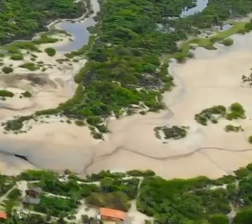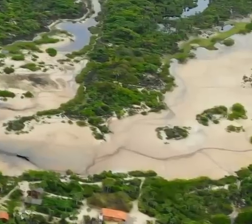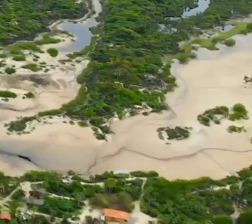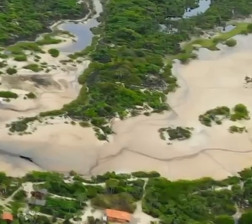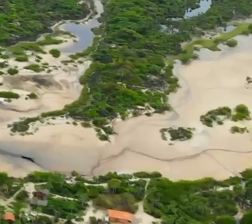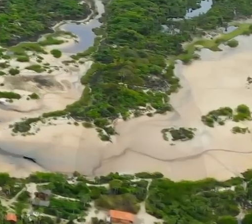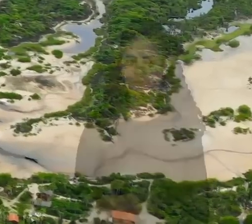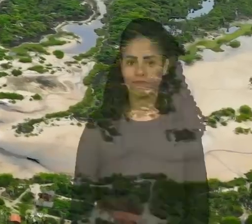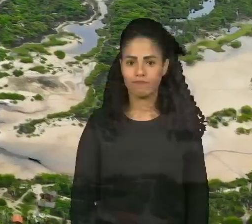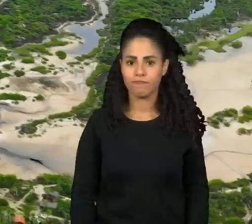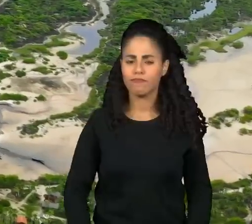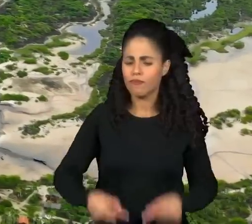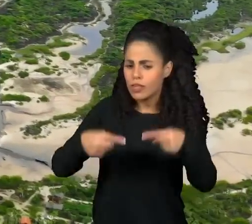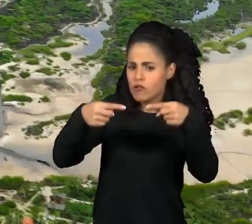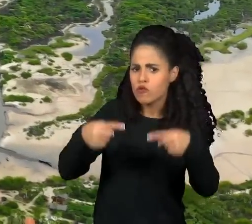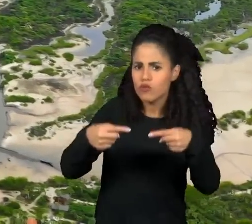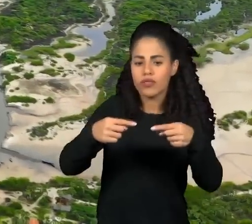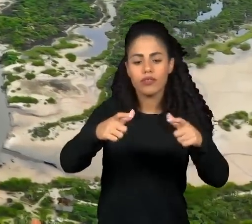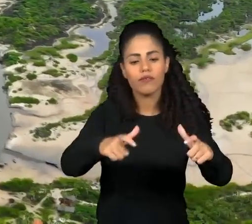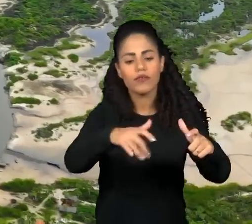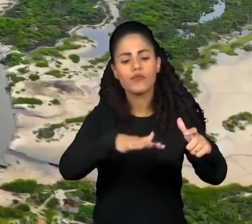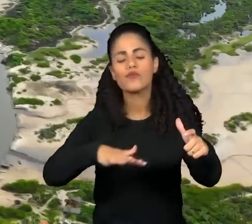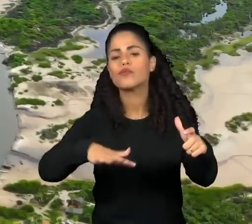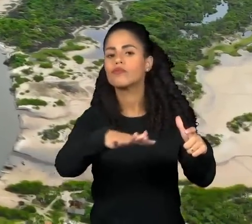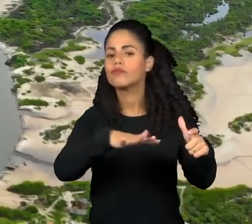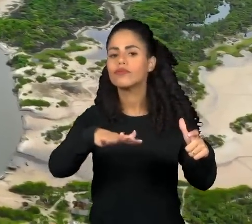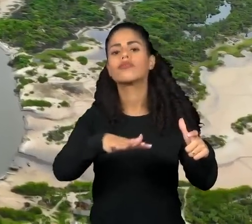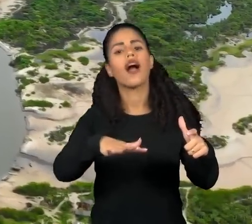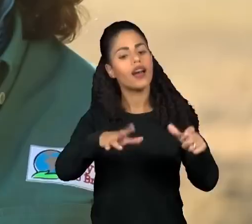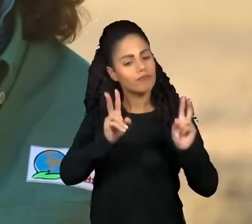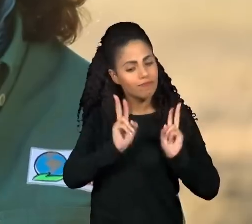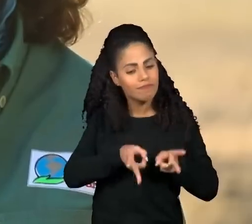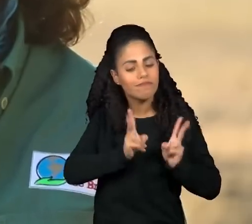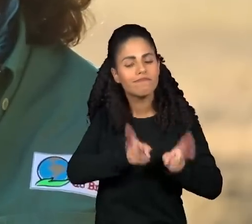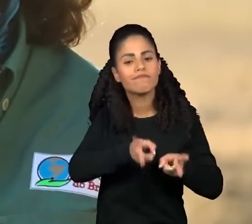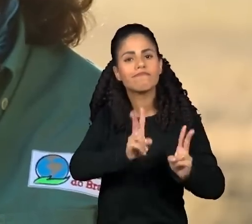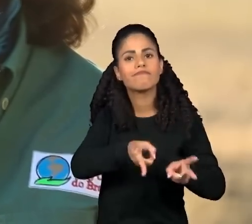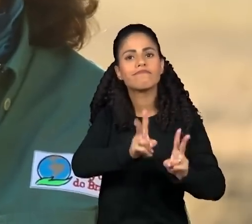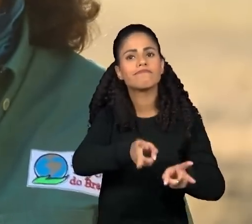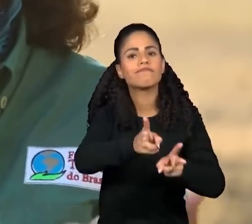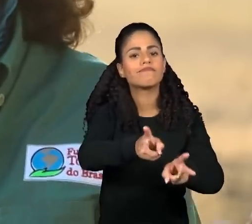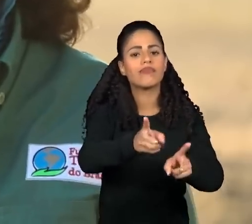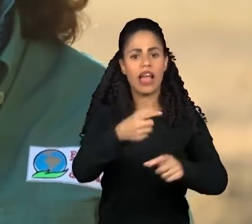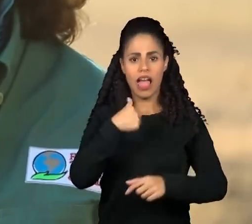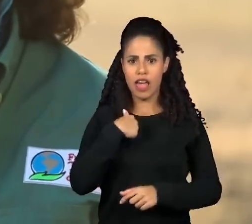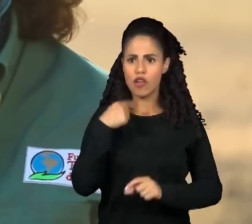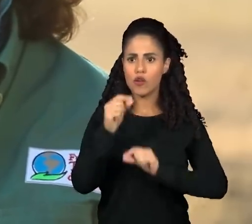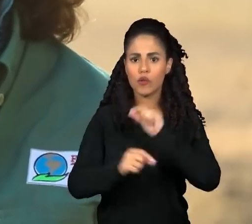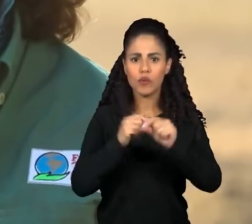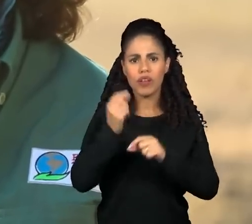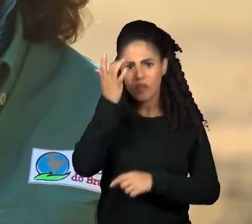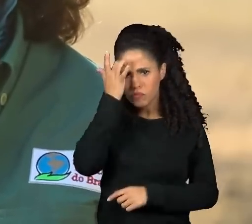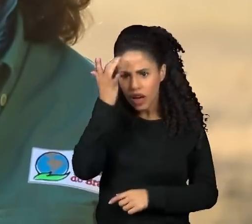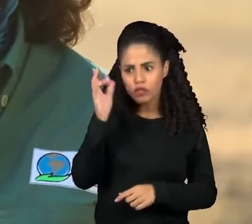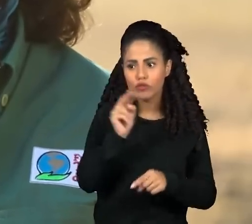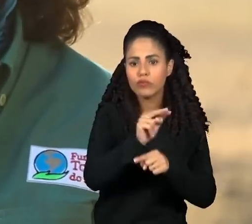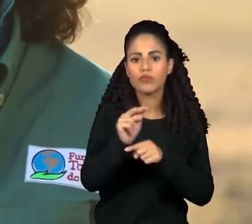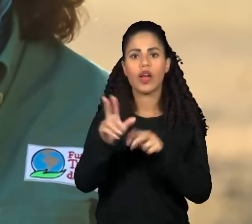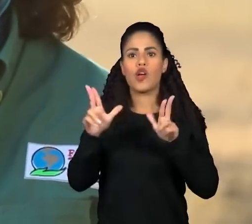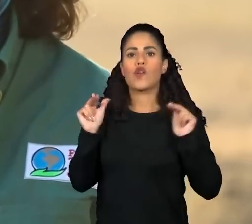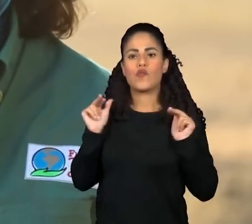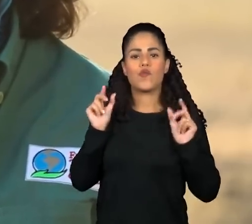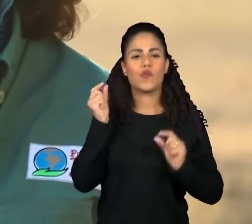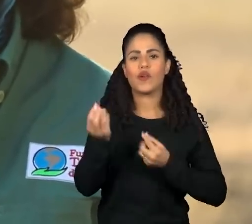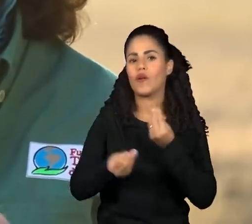Os desafios nessa área foram e são constantes. Nunca tive um caminho facilitado, então sempre